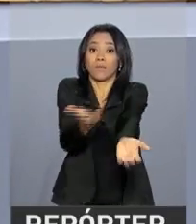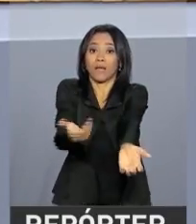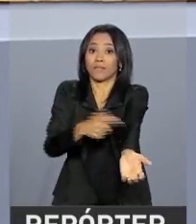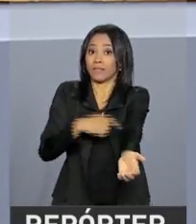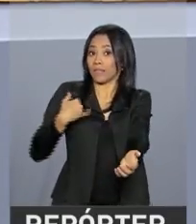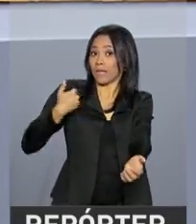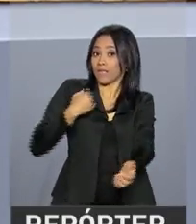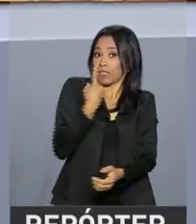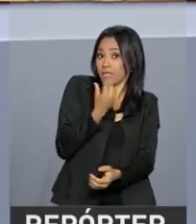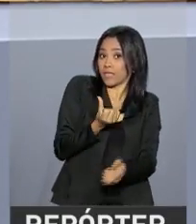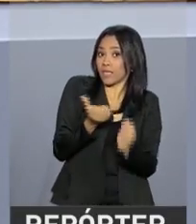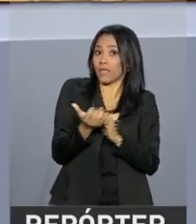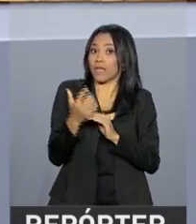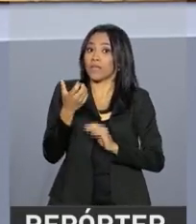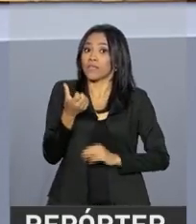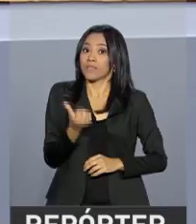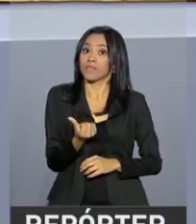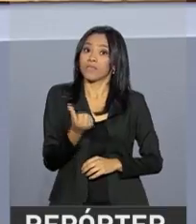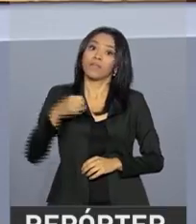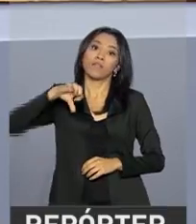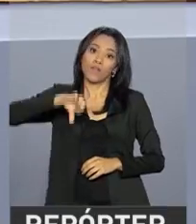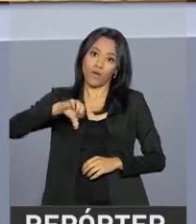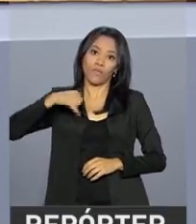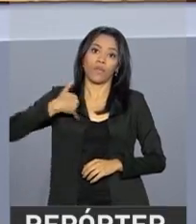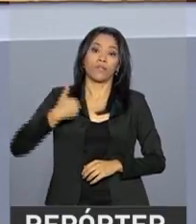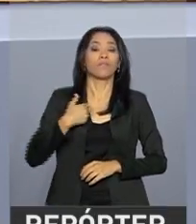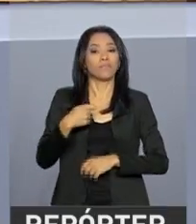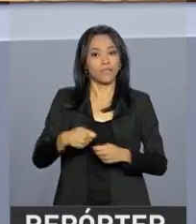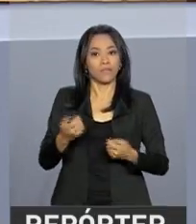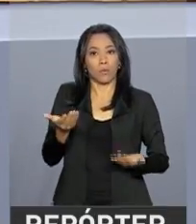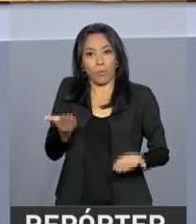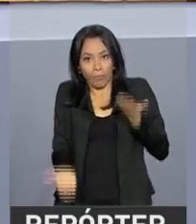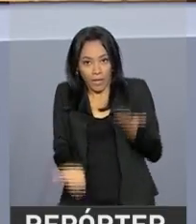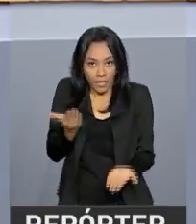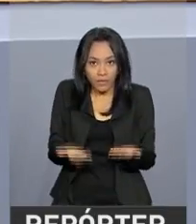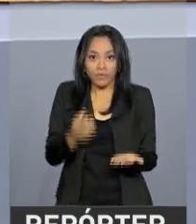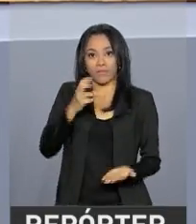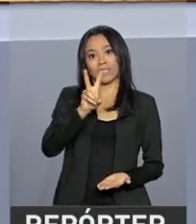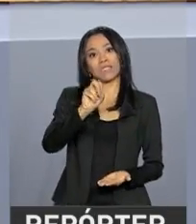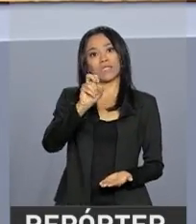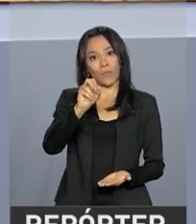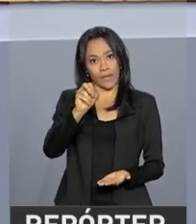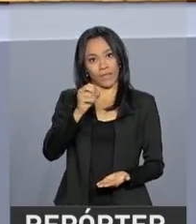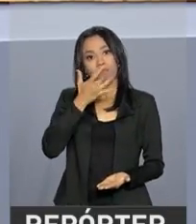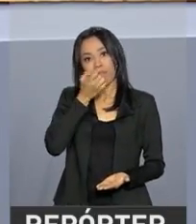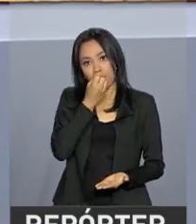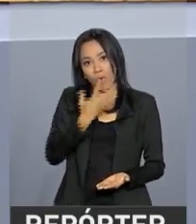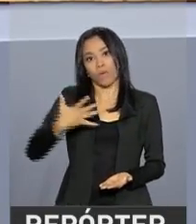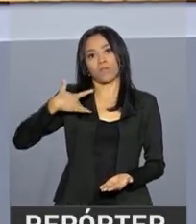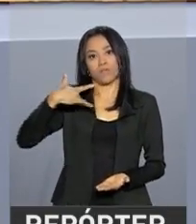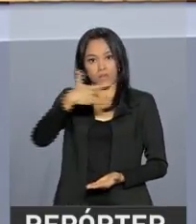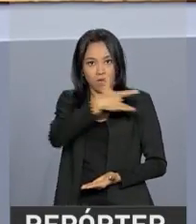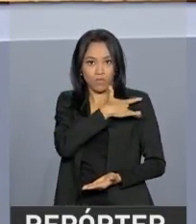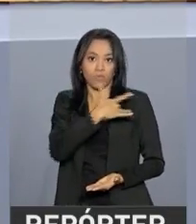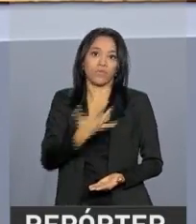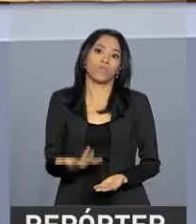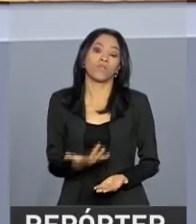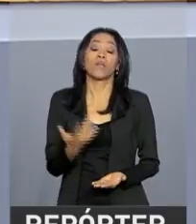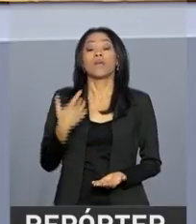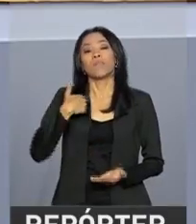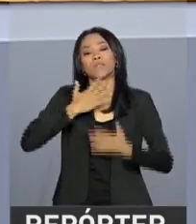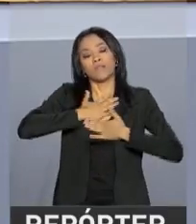anos além disso é preciso pesar no mínimo 50 quilos e estar em bom estado de saúde o candidato deve estar